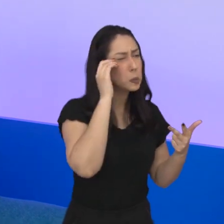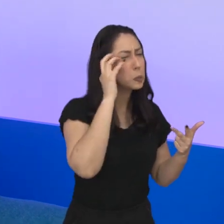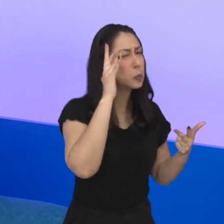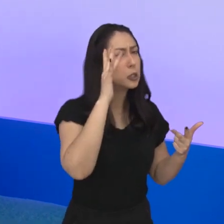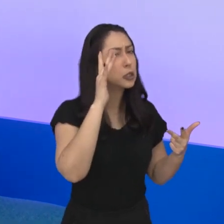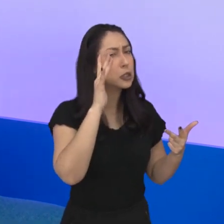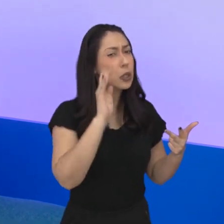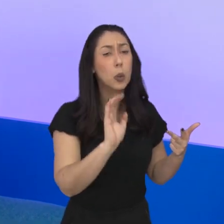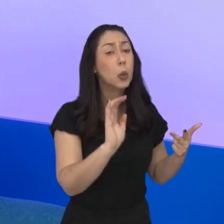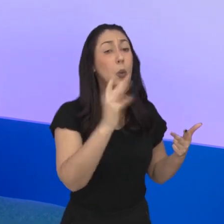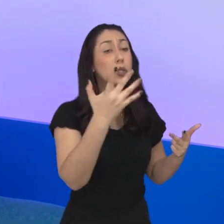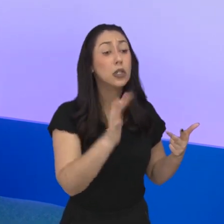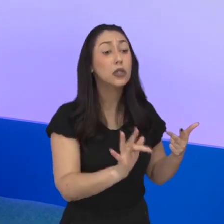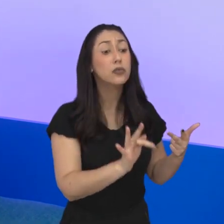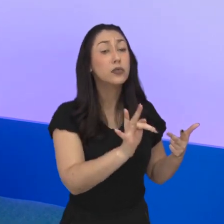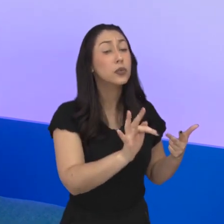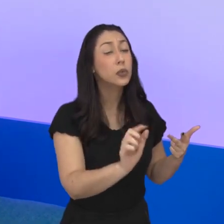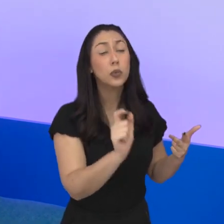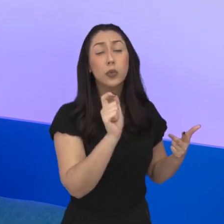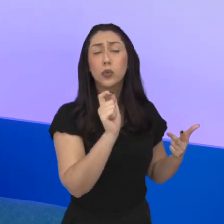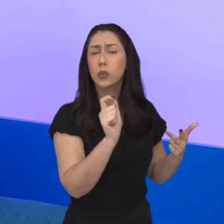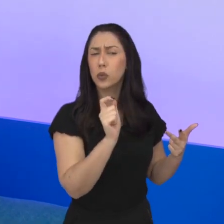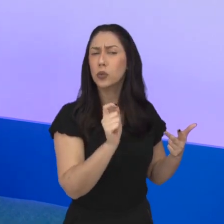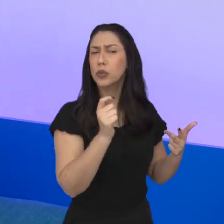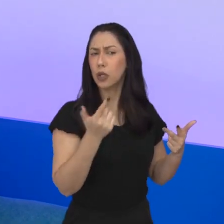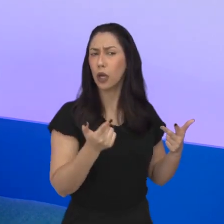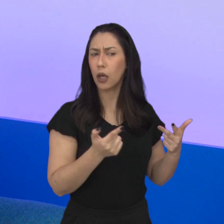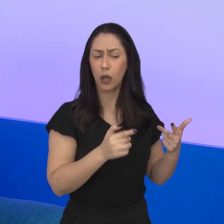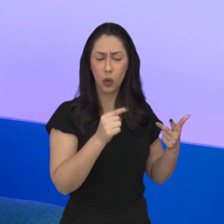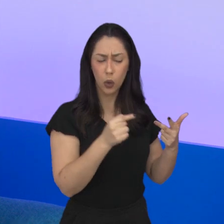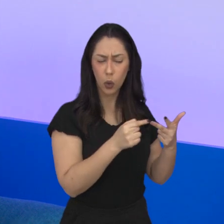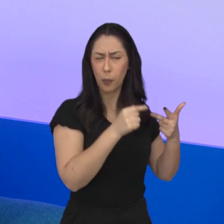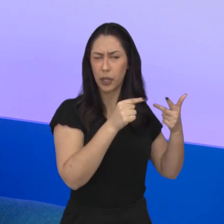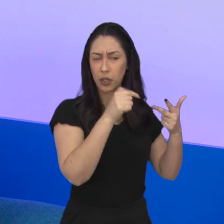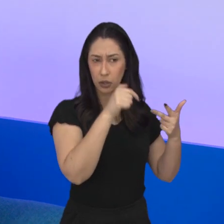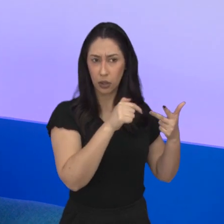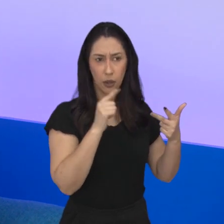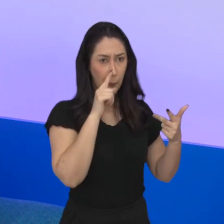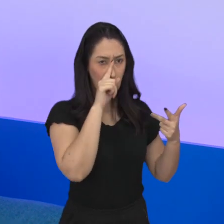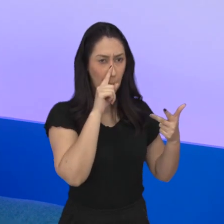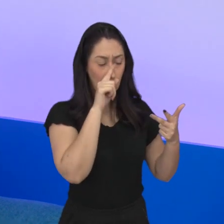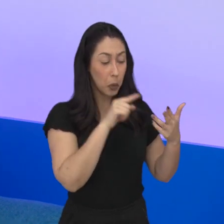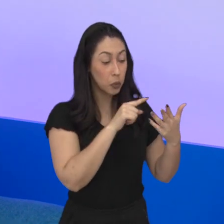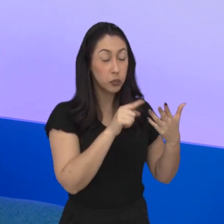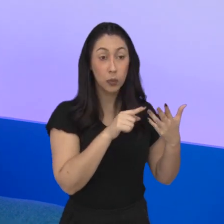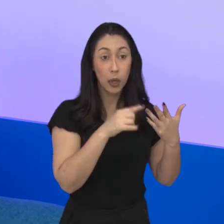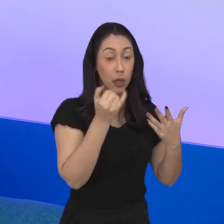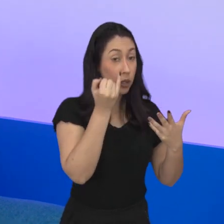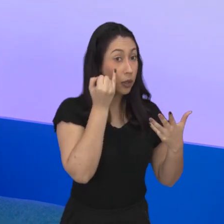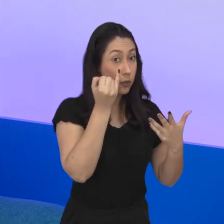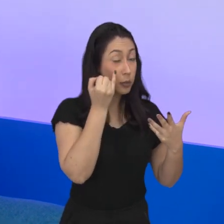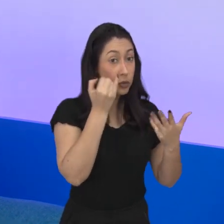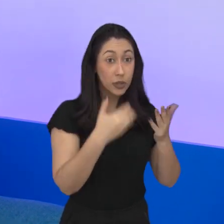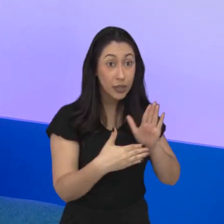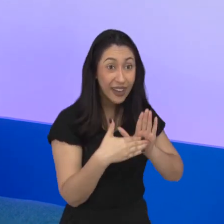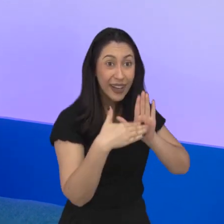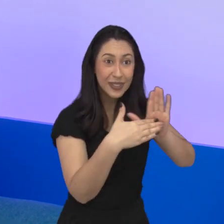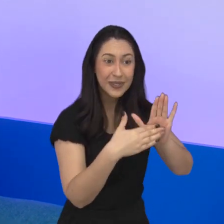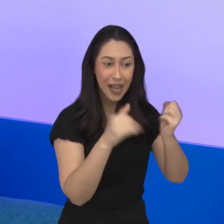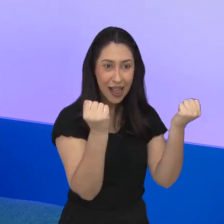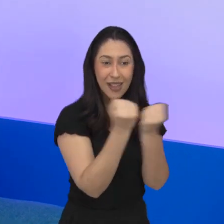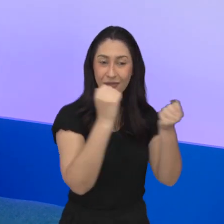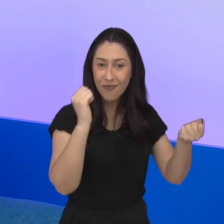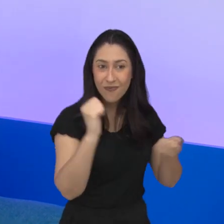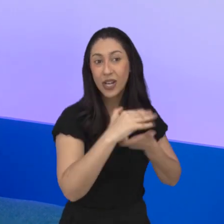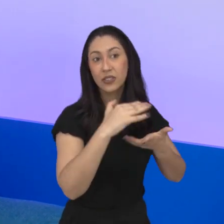que venha acontecer nas próximas horas, nos próximos dias, relacionado àquele cenário de risco, e também informações que podem auxiliar a